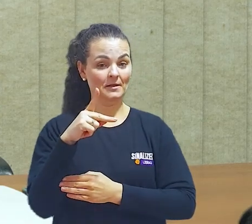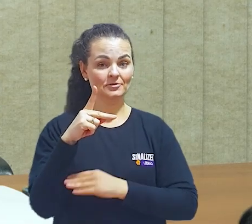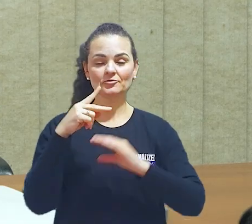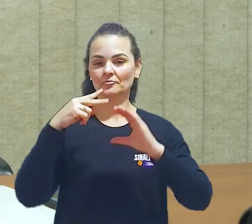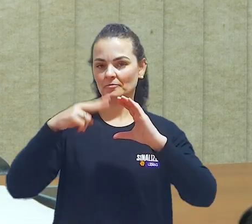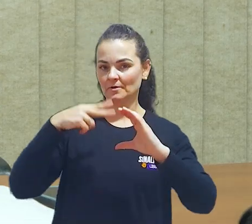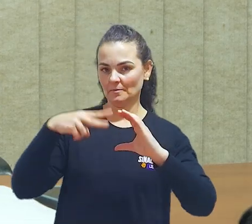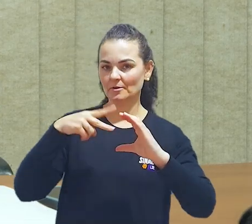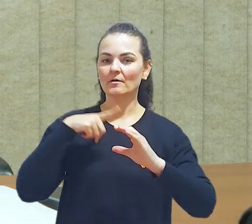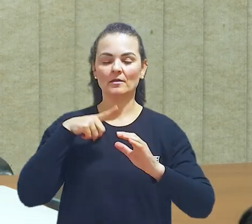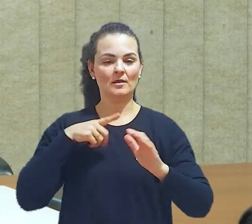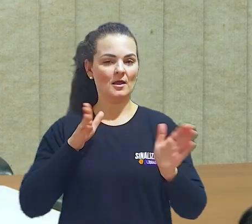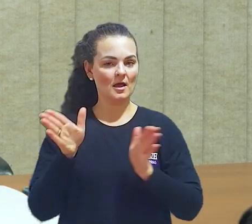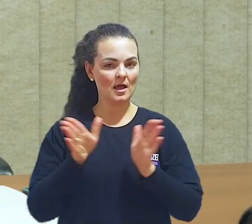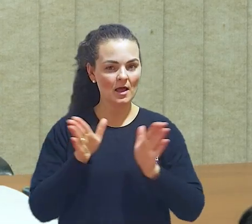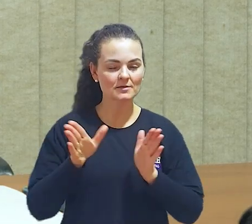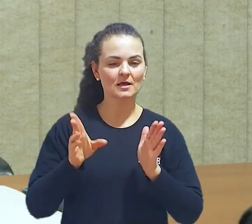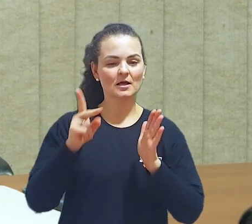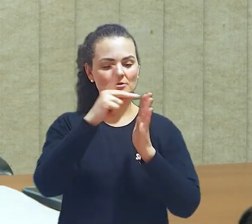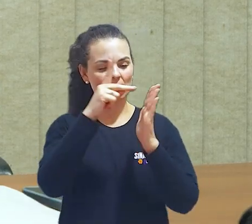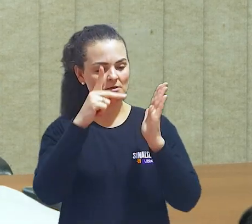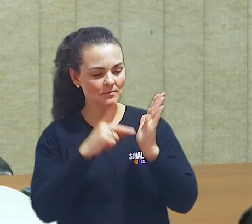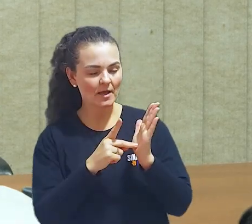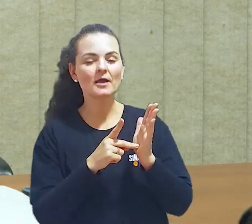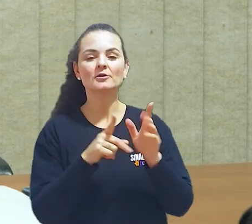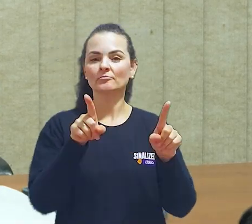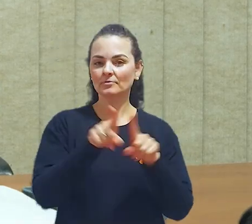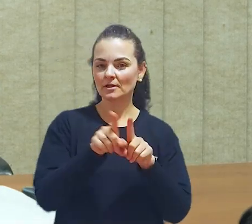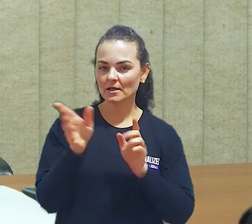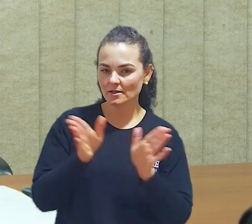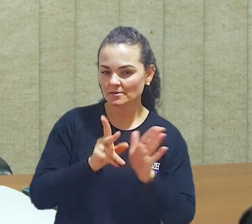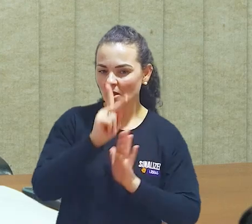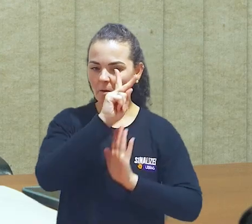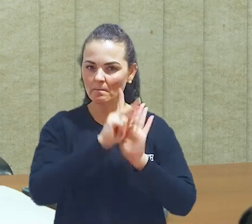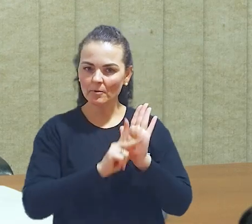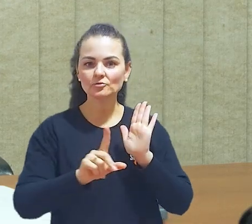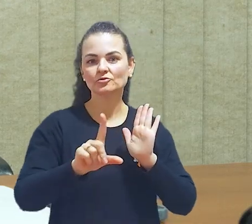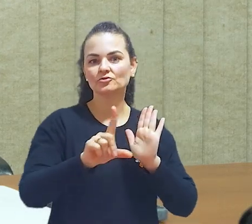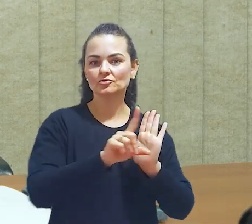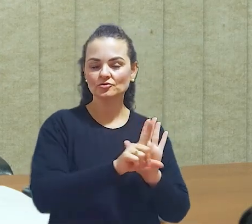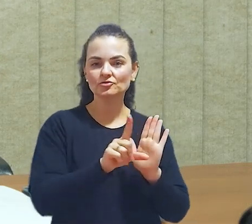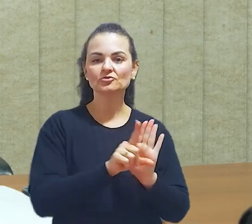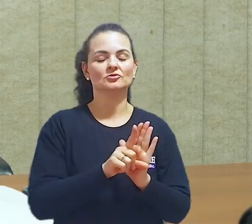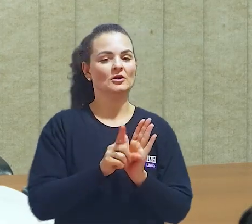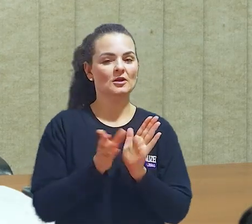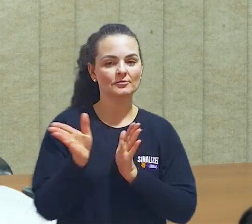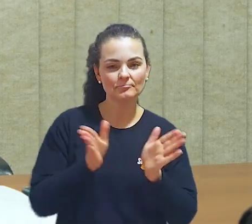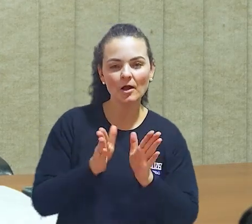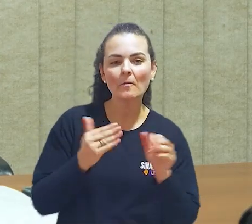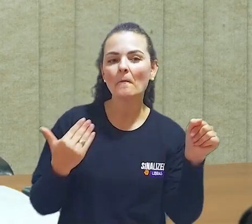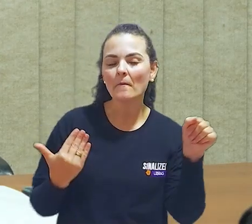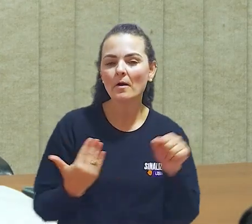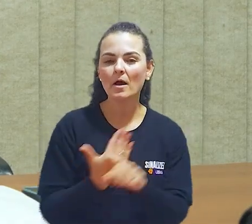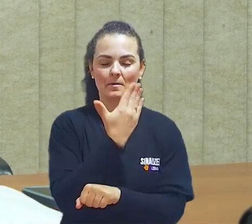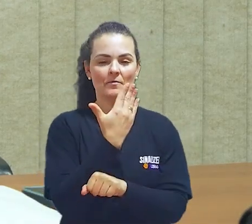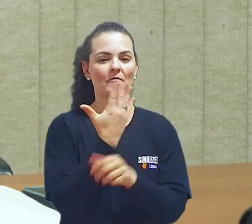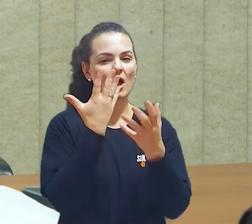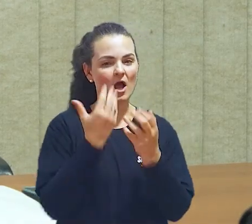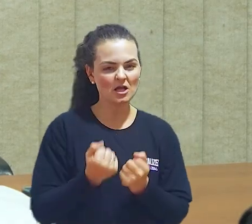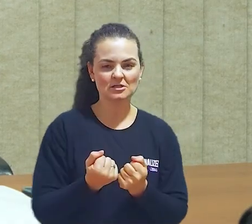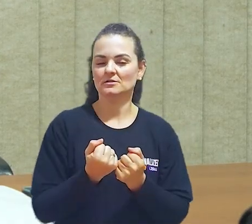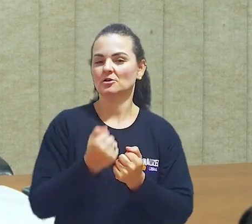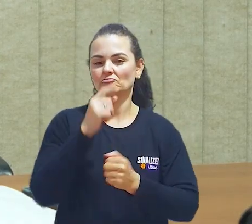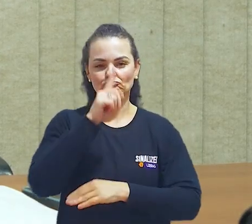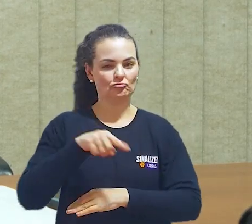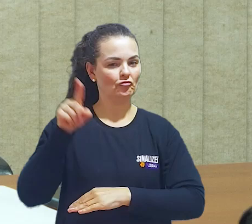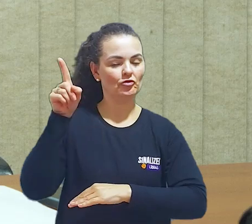tem acesso às pautas, tem acesso às matérias, os projetos de leis em trâmite, o que foi aprovado, o que foi reprovado,